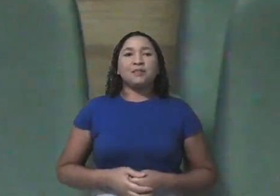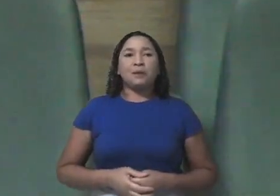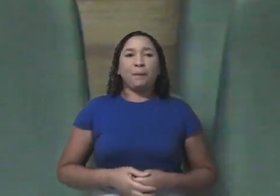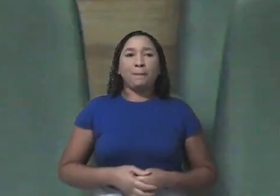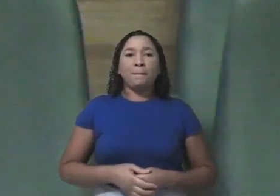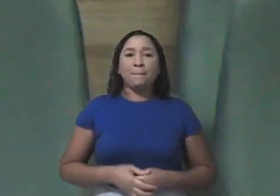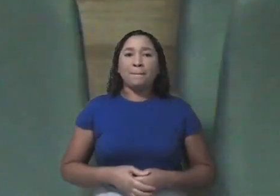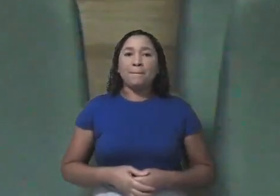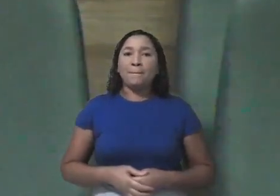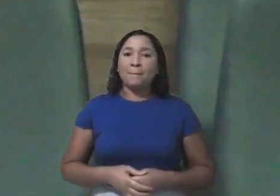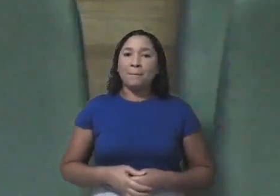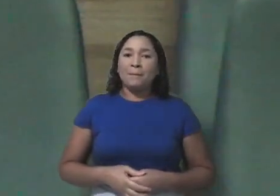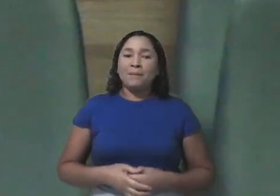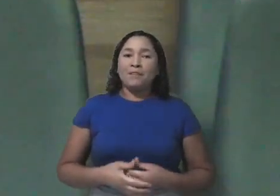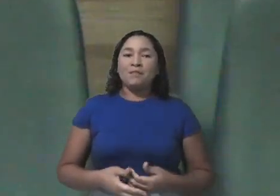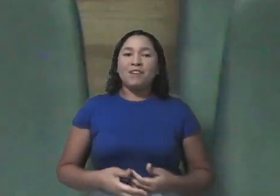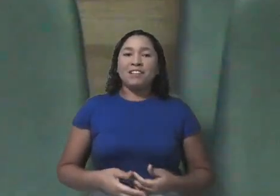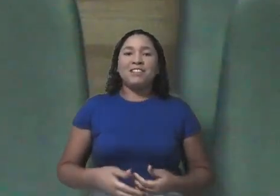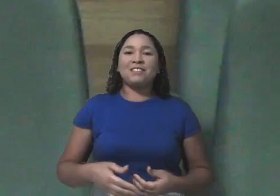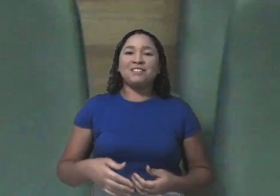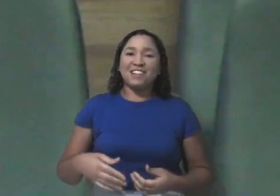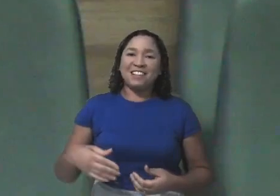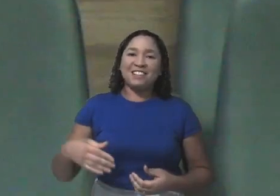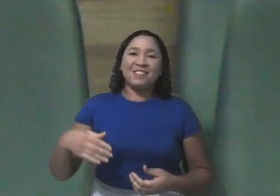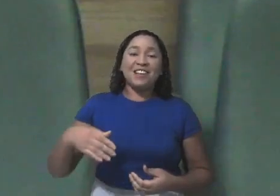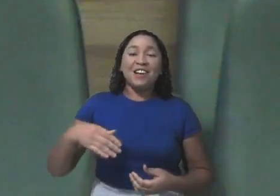está presa com a escatologia. Como?